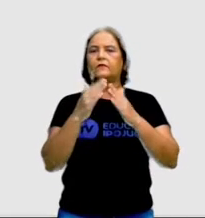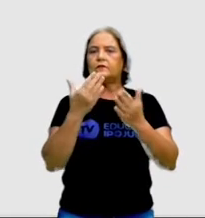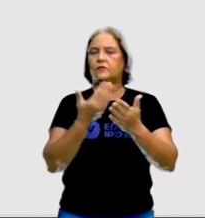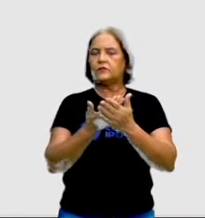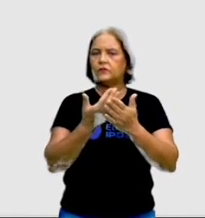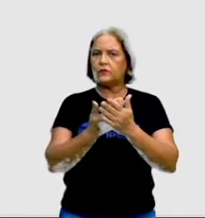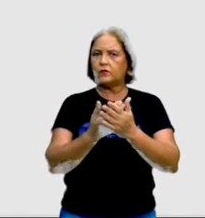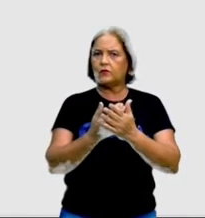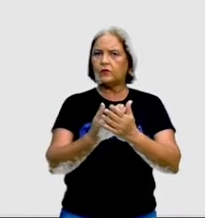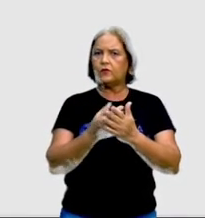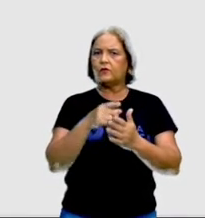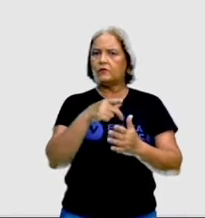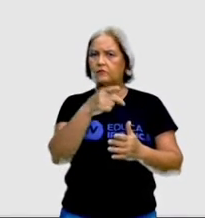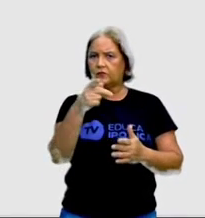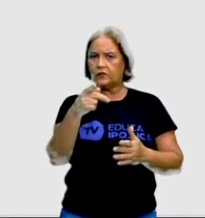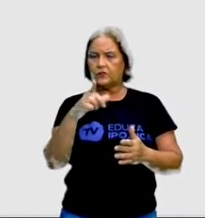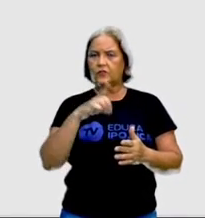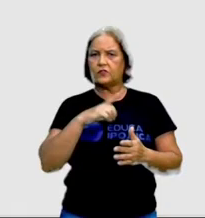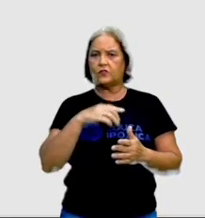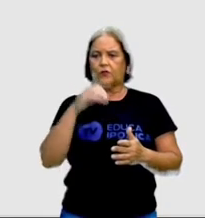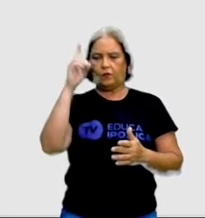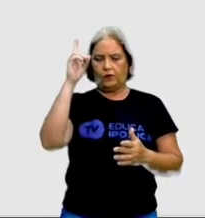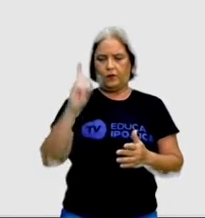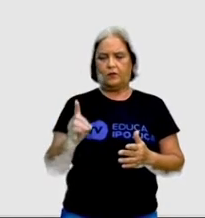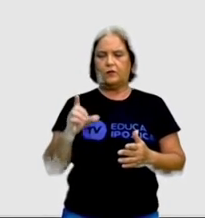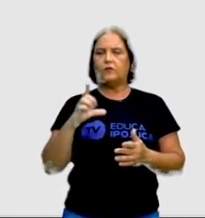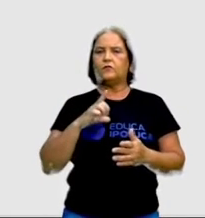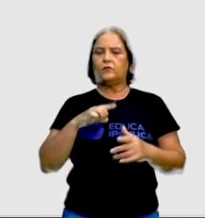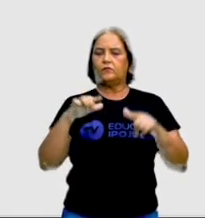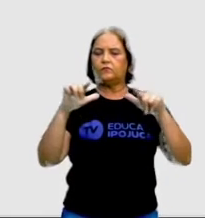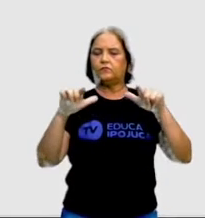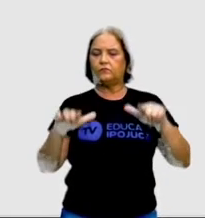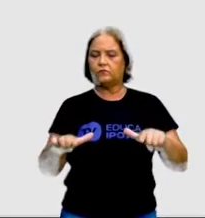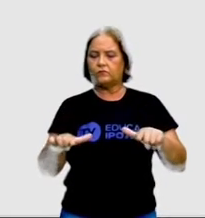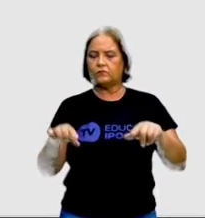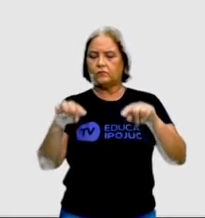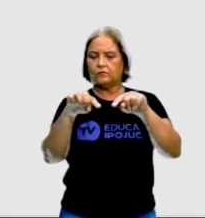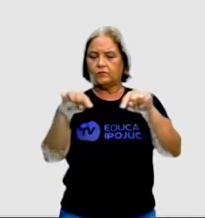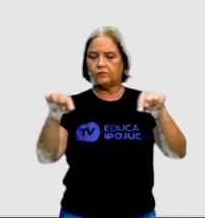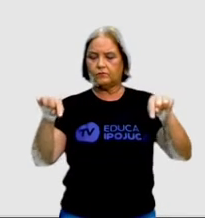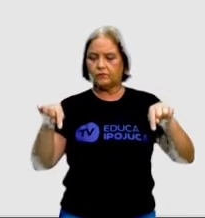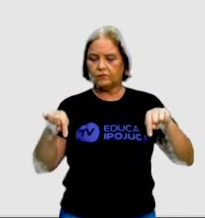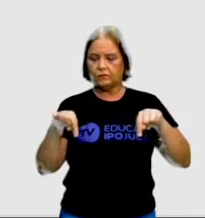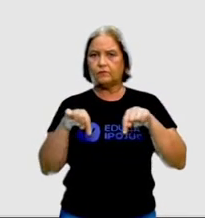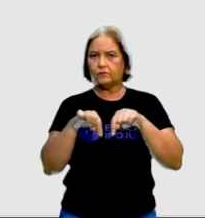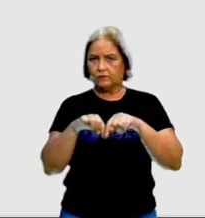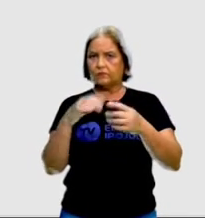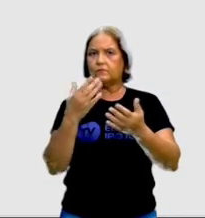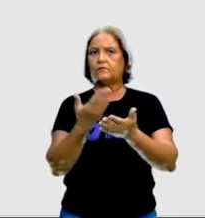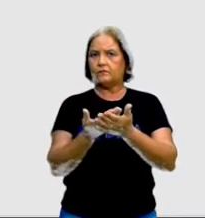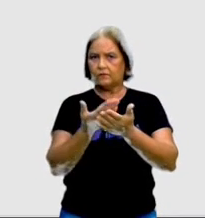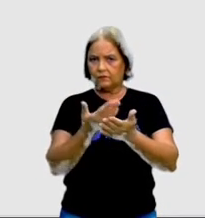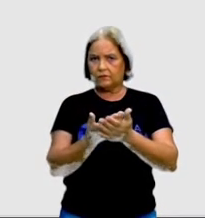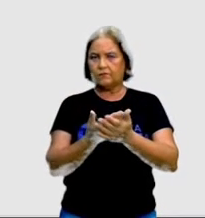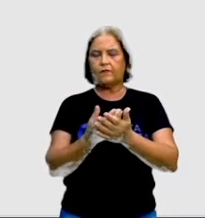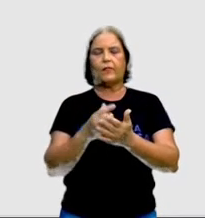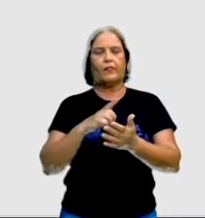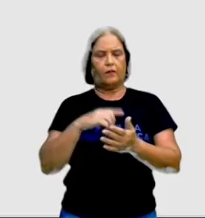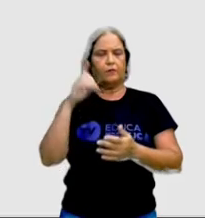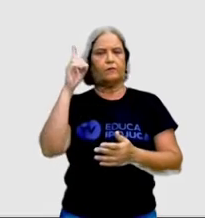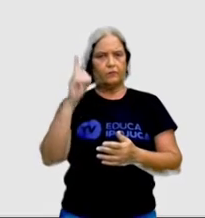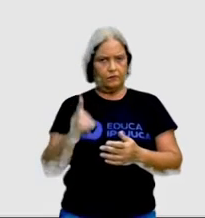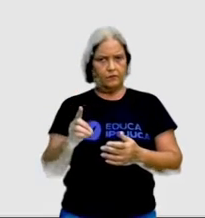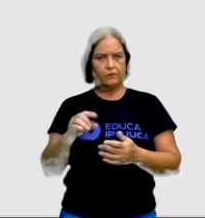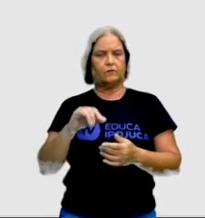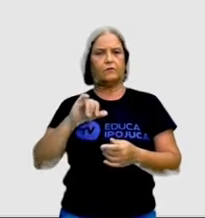vocês têm direito de ter um lugar na sala de aula. Com certeza, vocês têm direito. Vocês